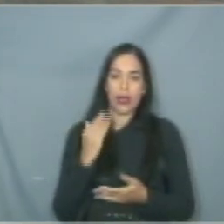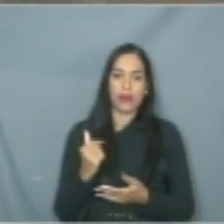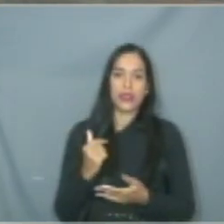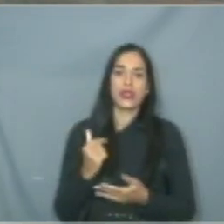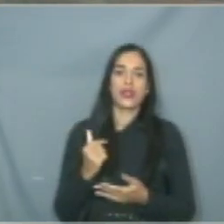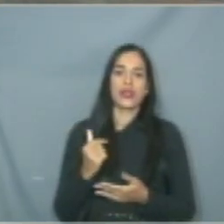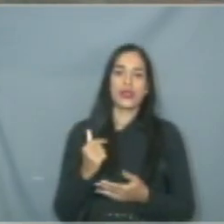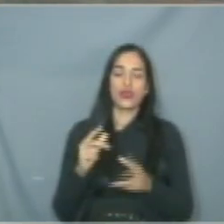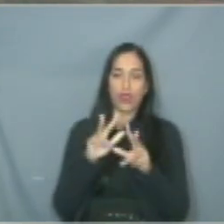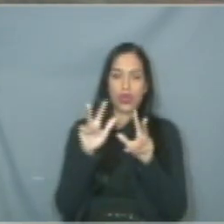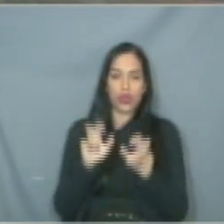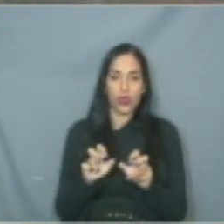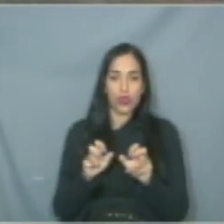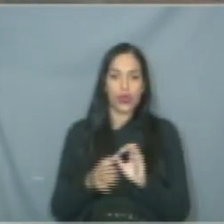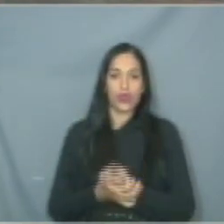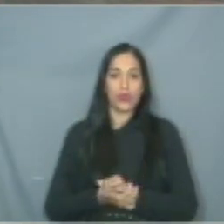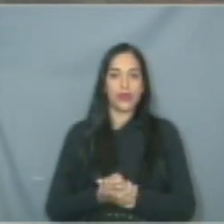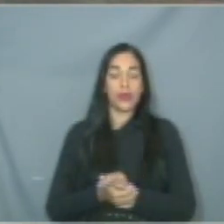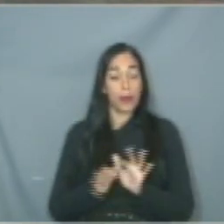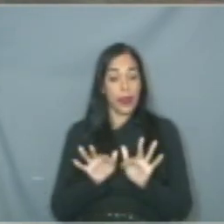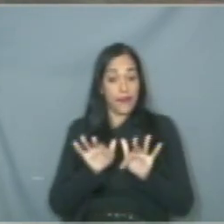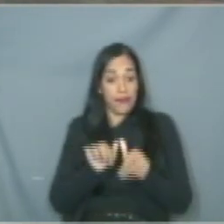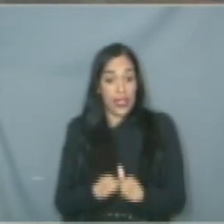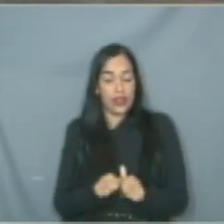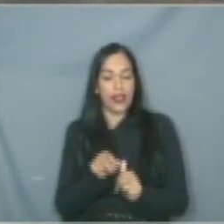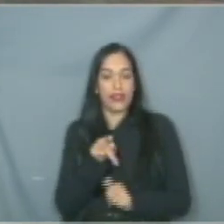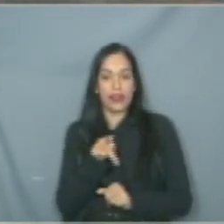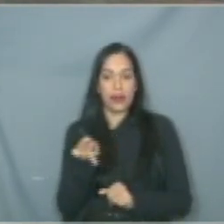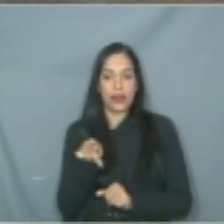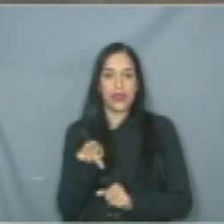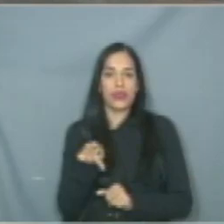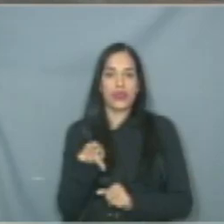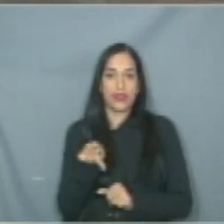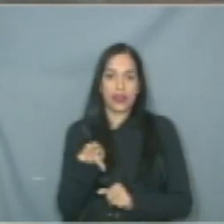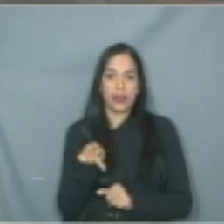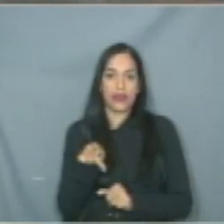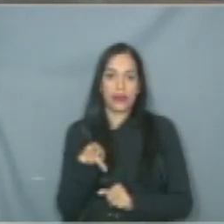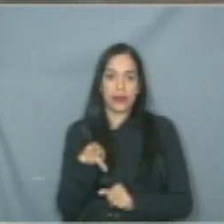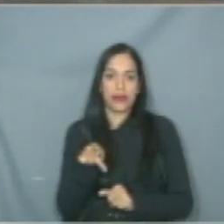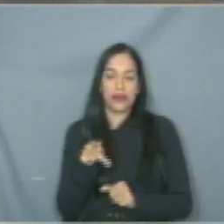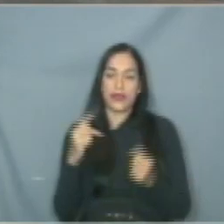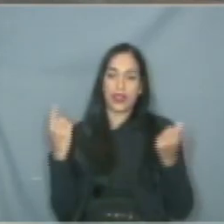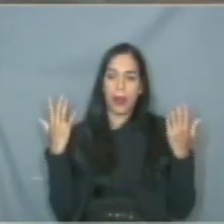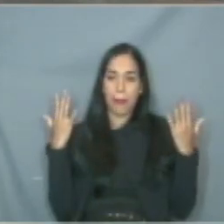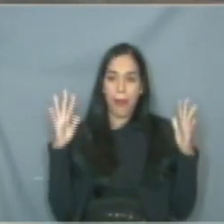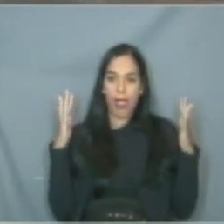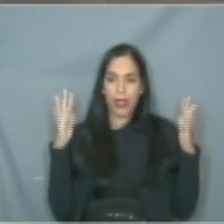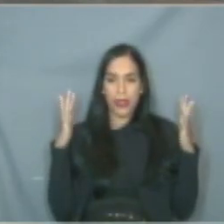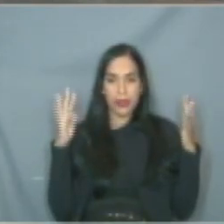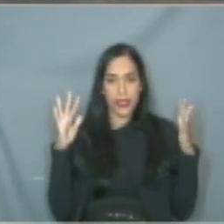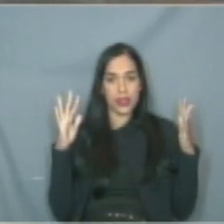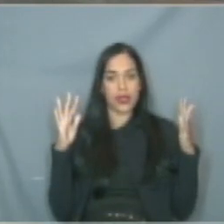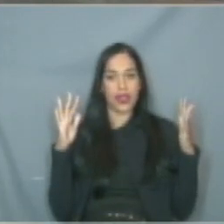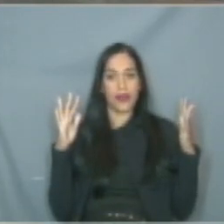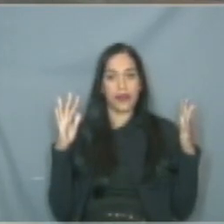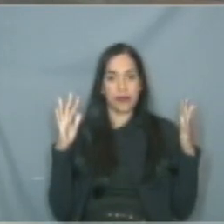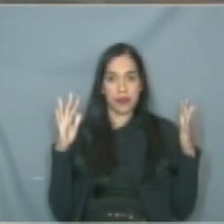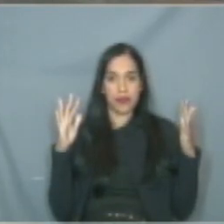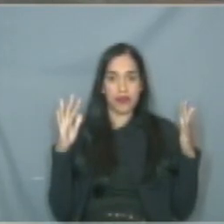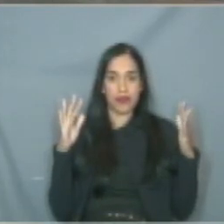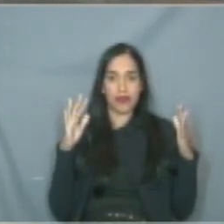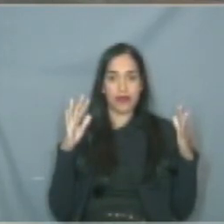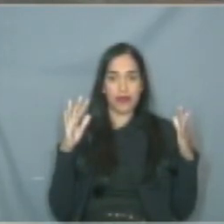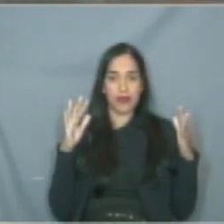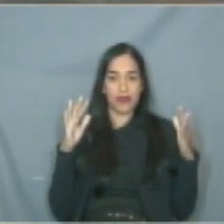tratar do assunto. Mas para finalizar, senhor presidente, eu queria parabenizar e já de